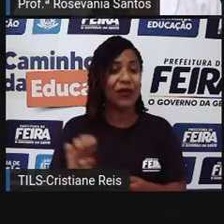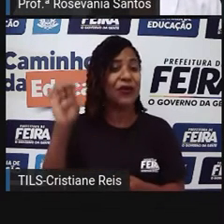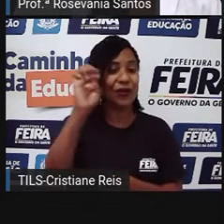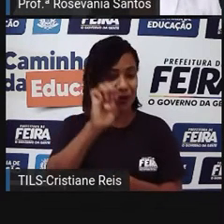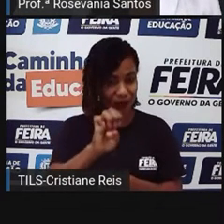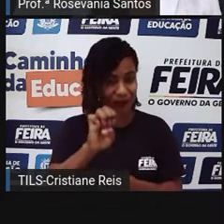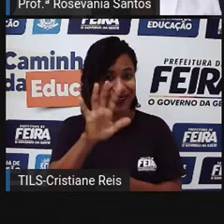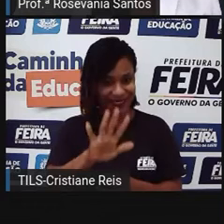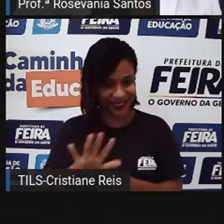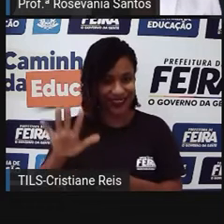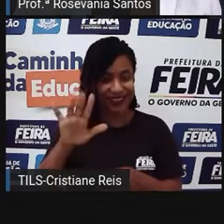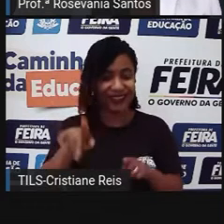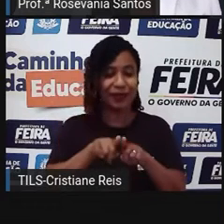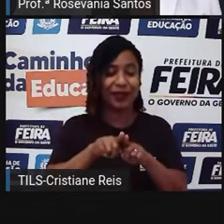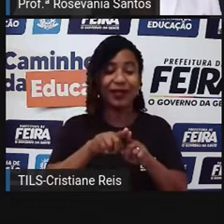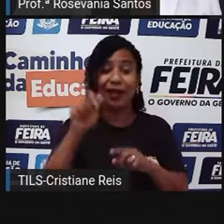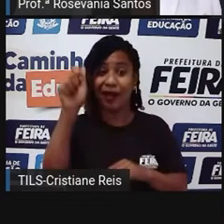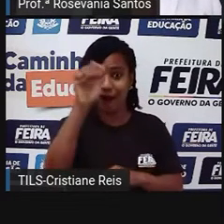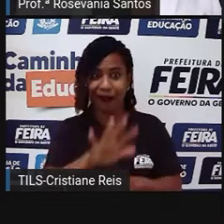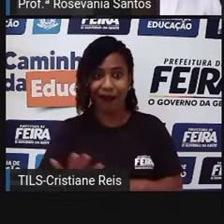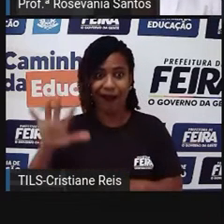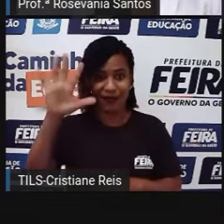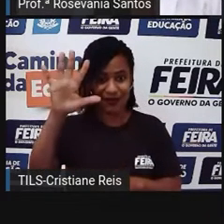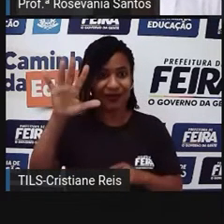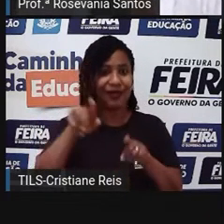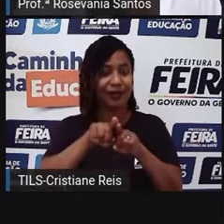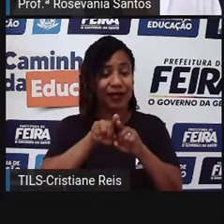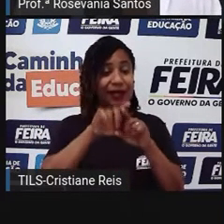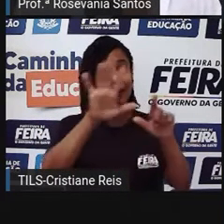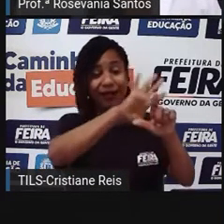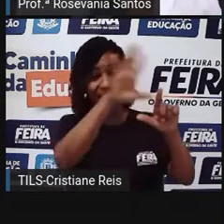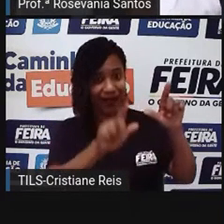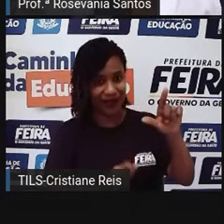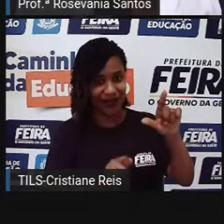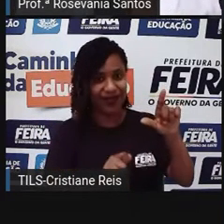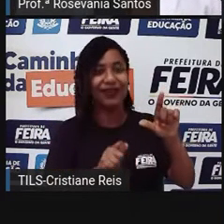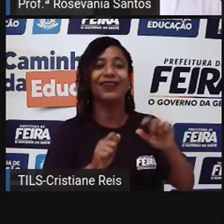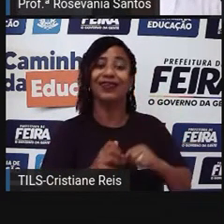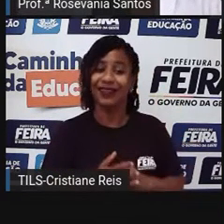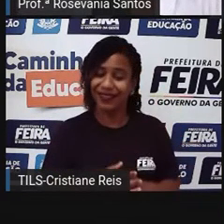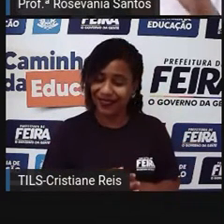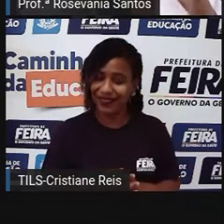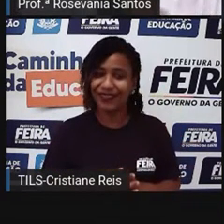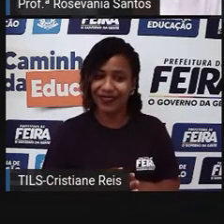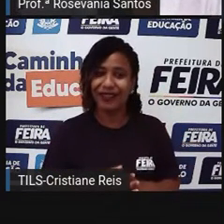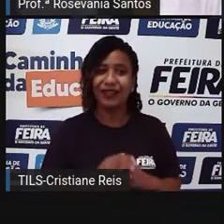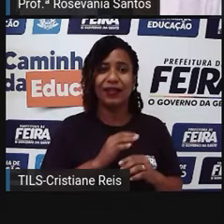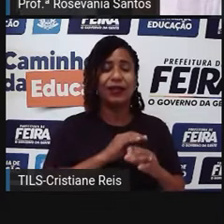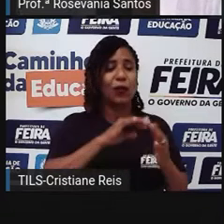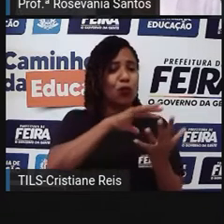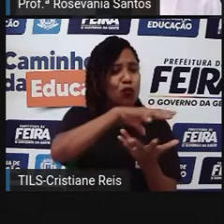Ásia e a África. Então, por isso que eles não entram muito bem no consenso, né, dessa questão do termo